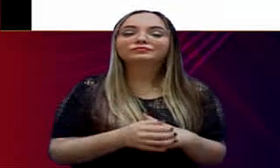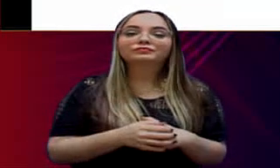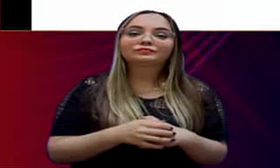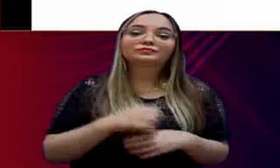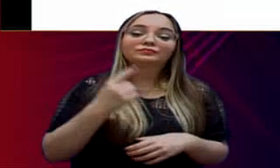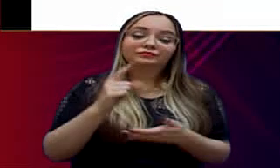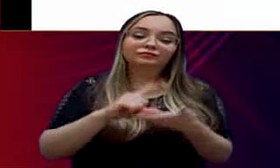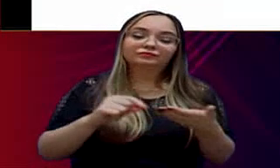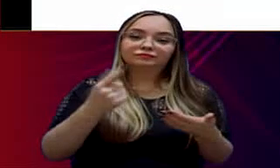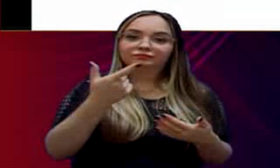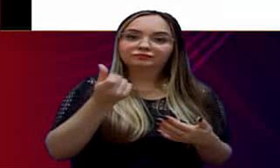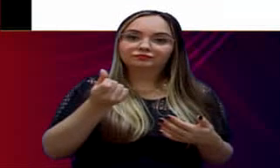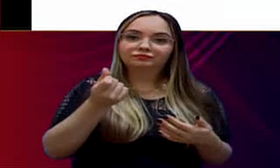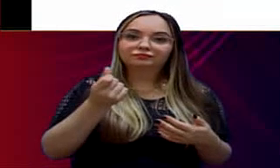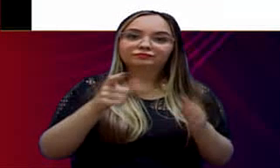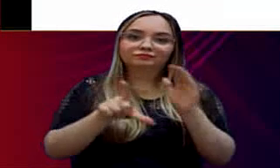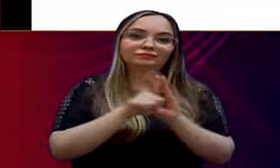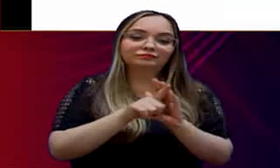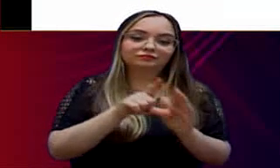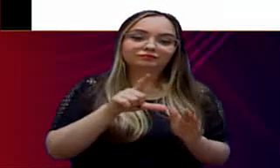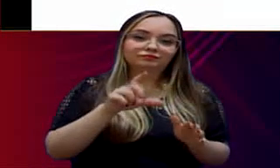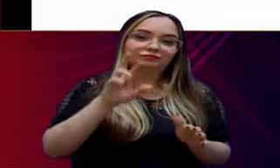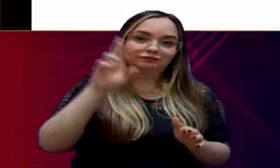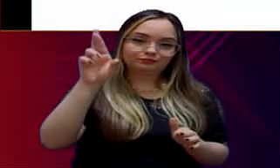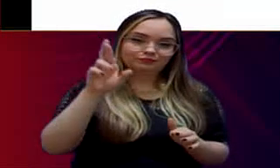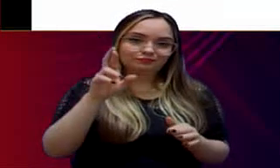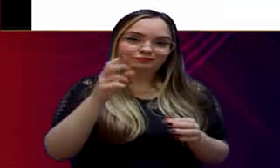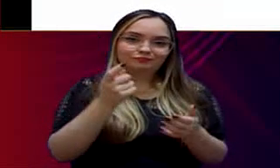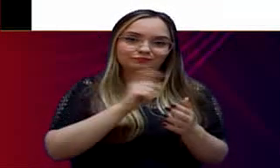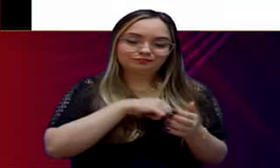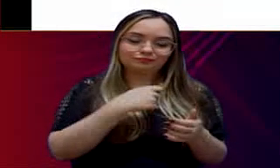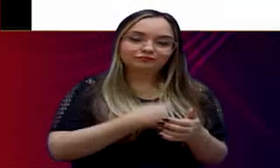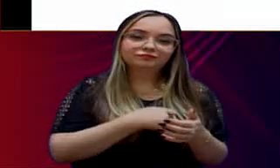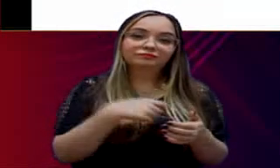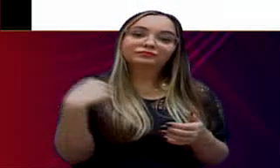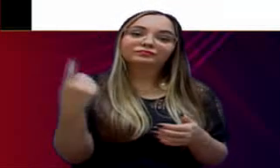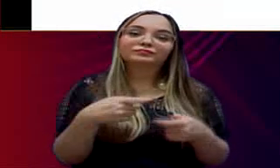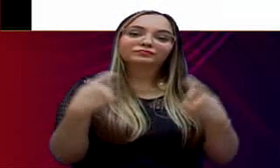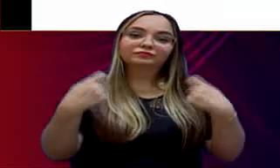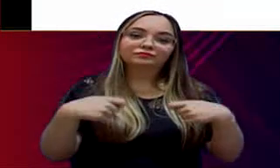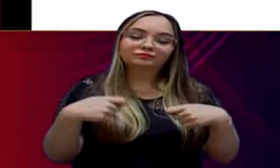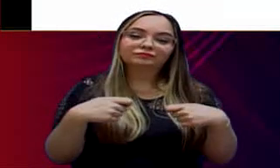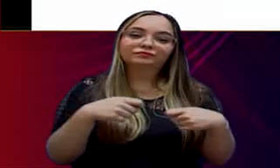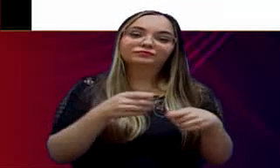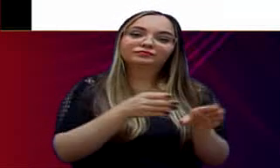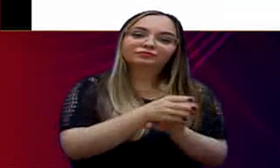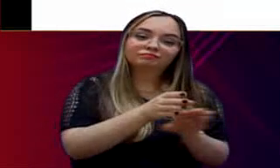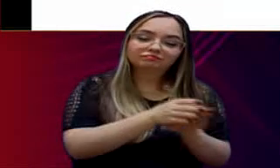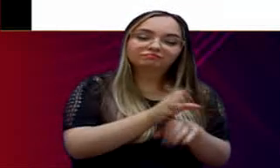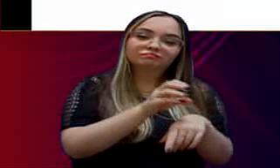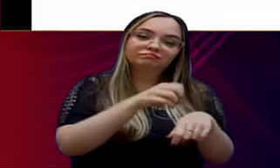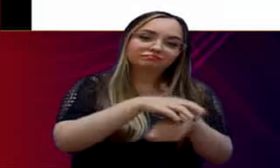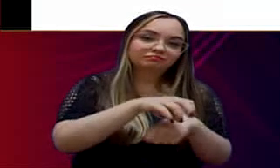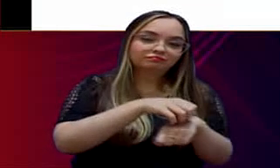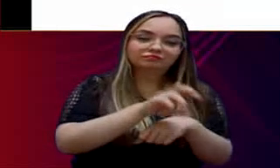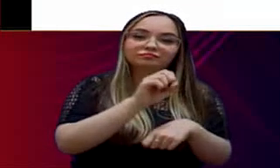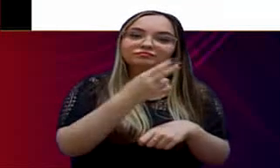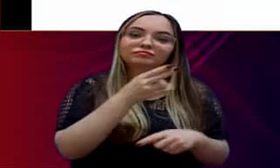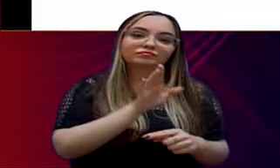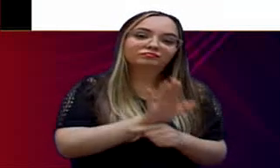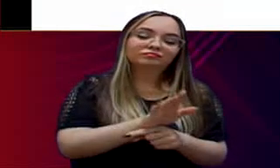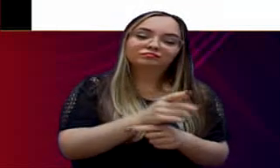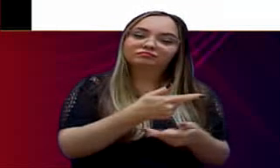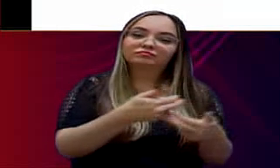do artigo 26 da lei da responsabilidade fiscal estabelece os critérios para subvencionar auxiliar ou contribuir com as